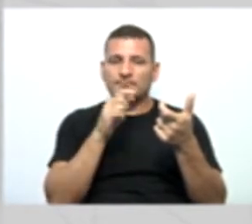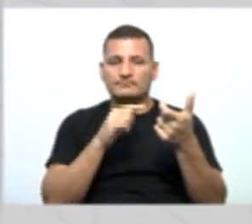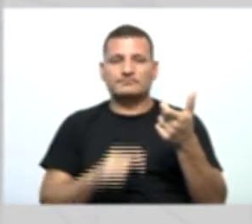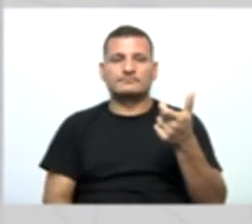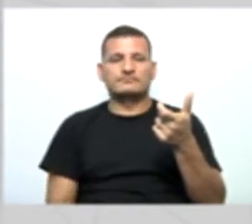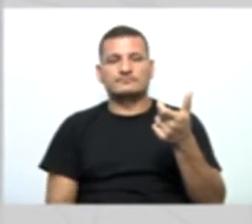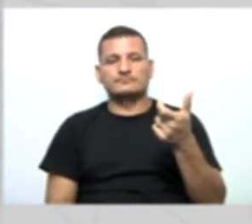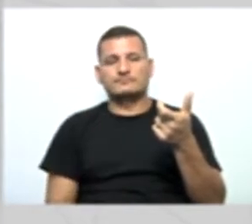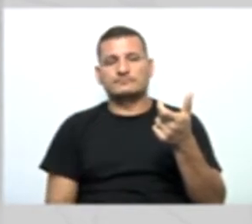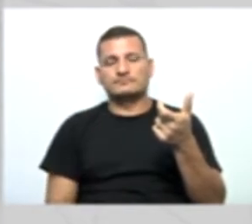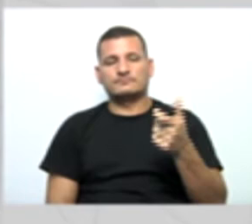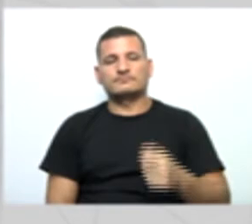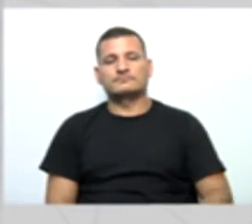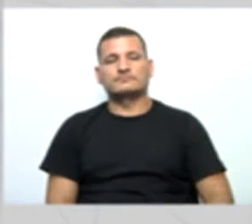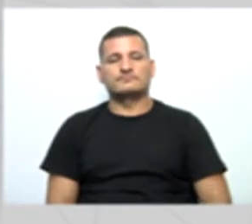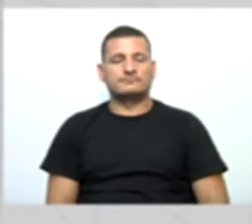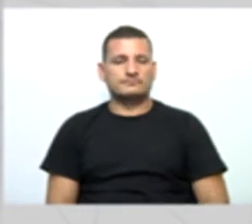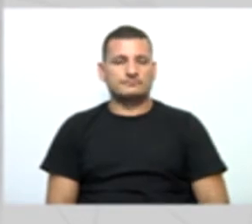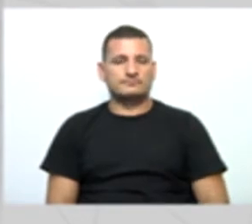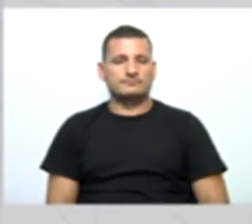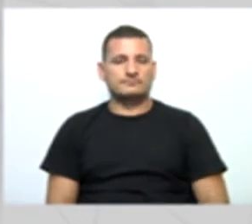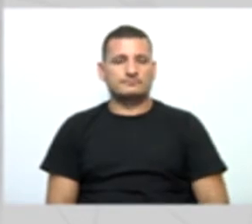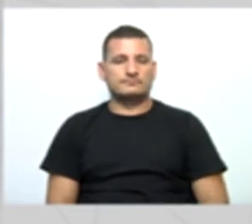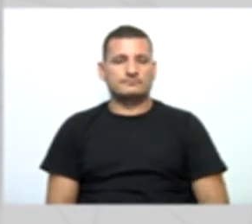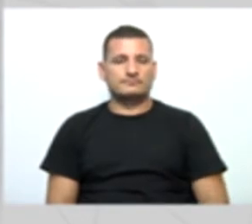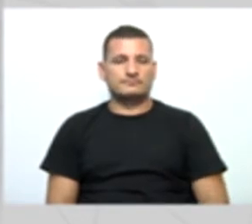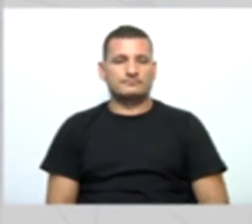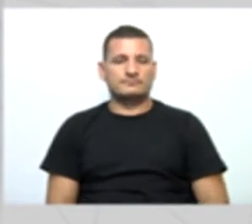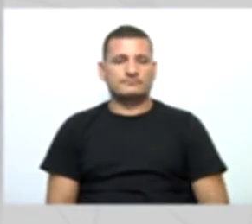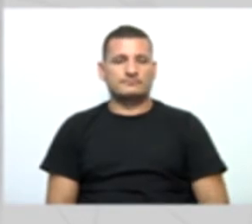de classe cachorro.